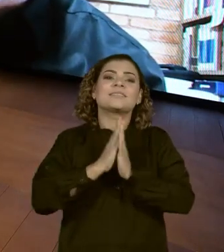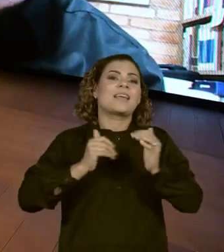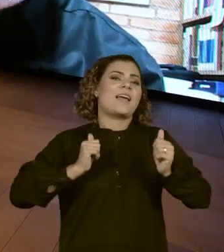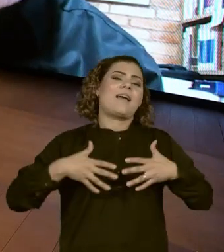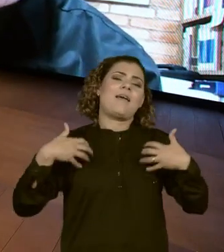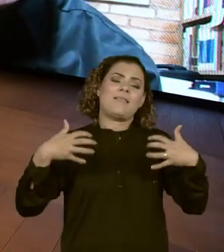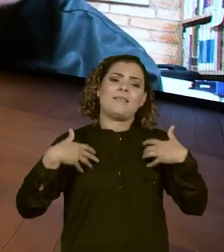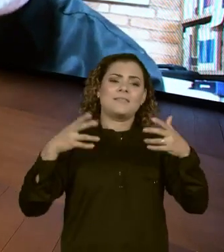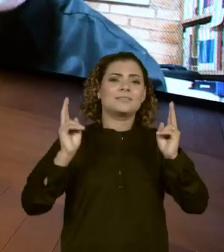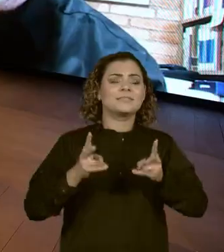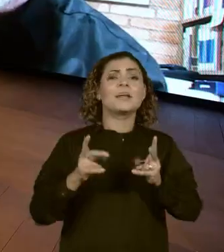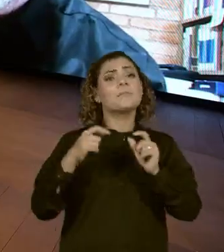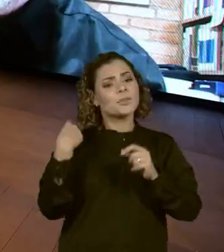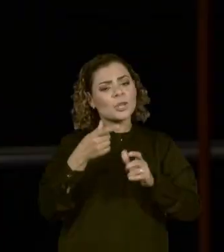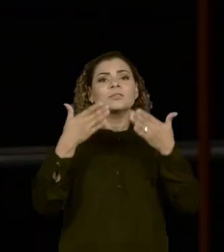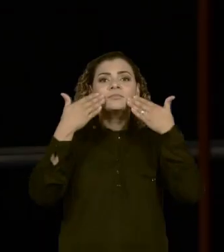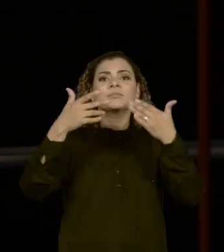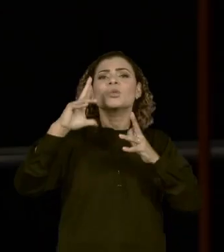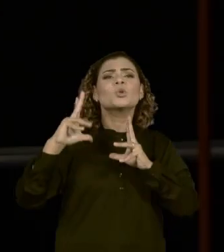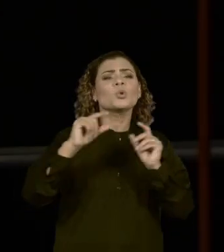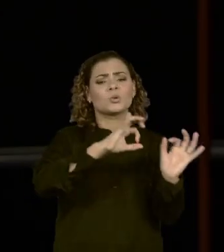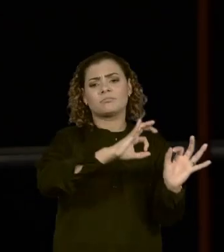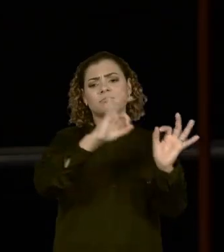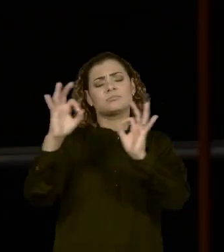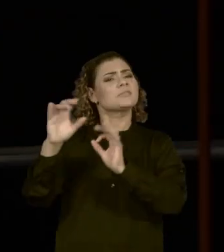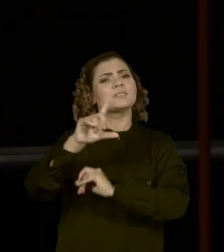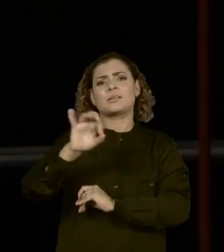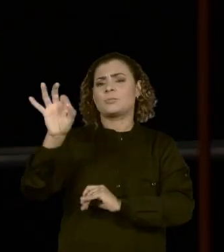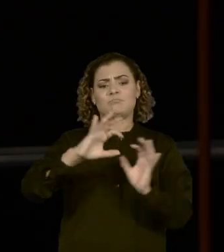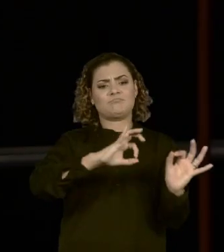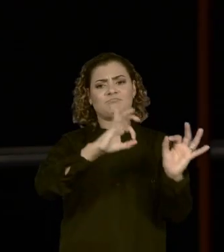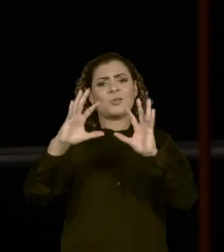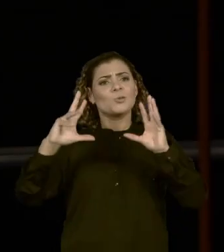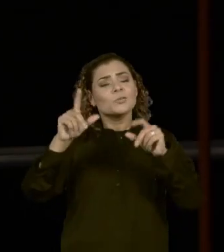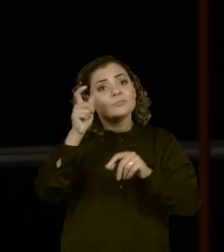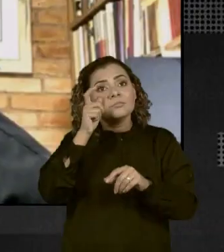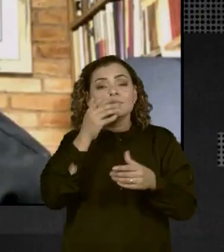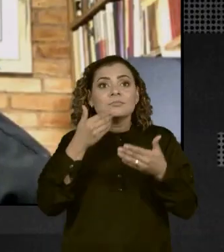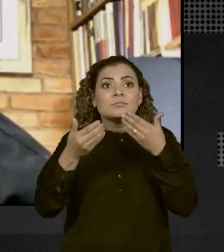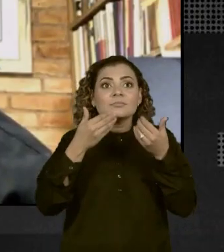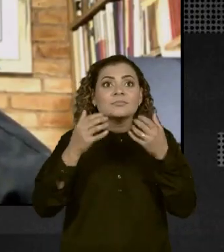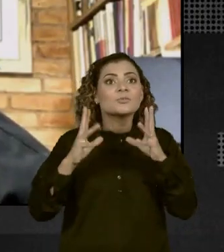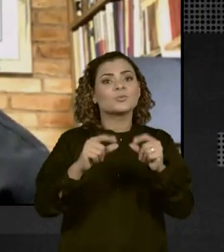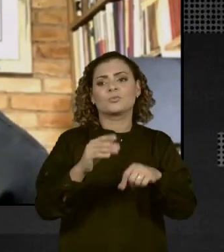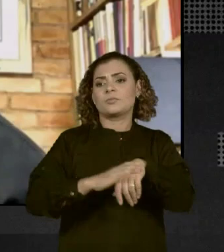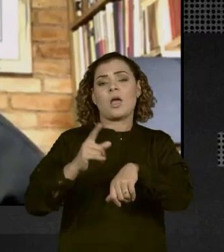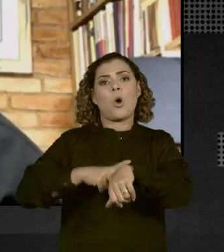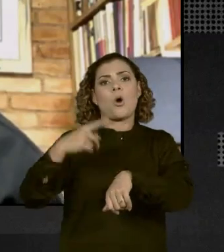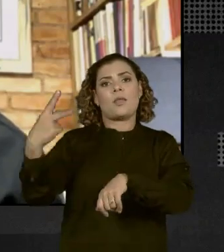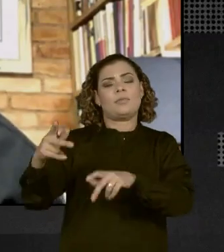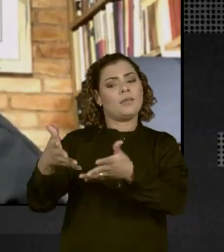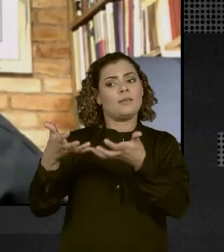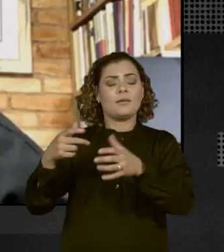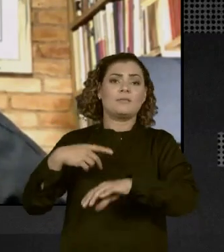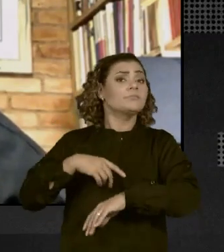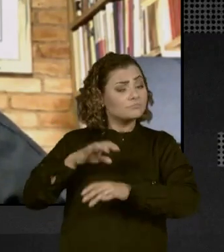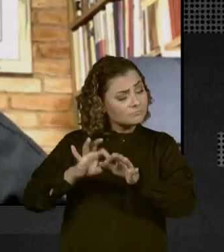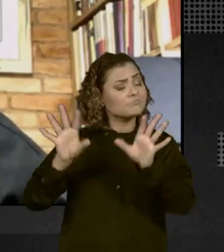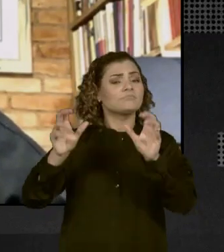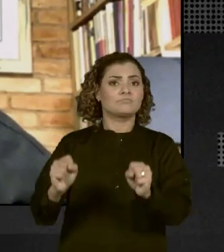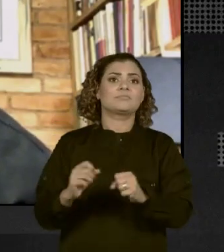manhã, ele chegava com a pizza na mão e uma parte do elenco sentavam e o Boi Voador, com